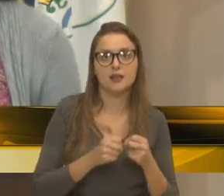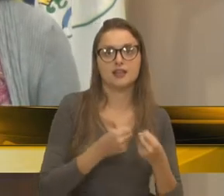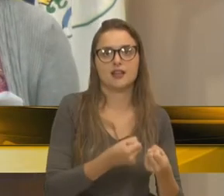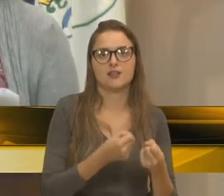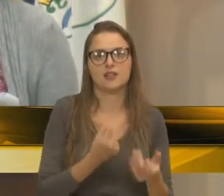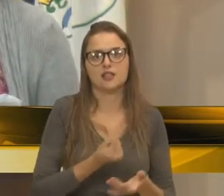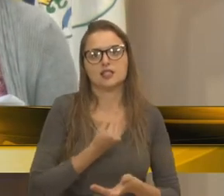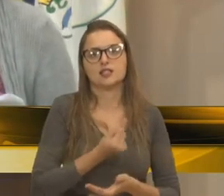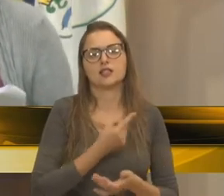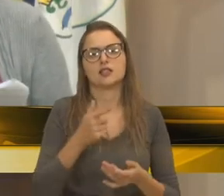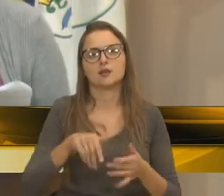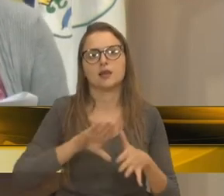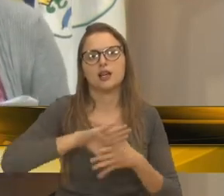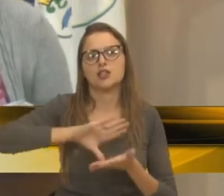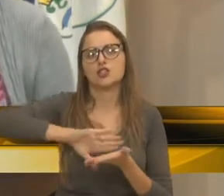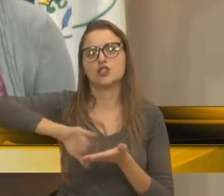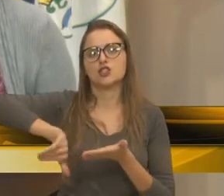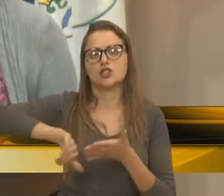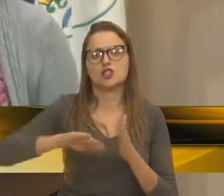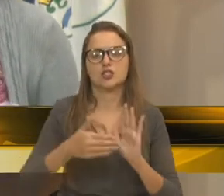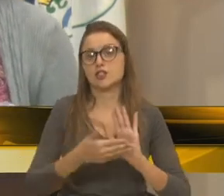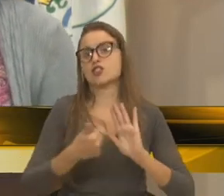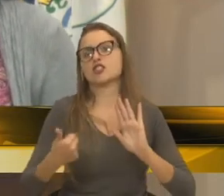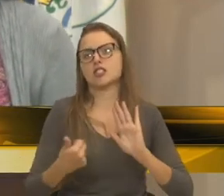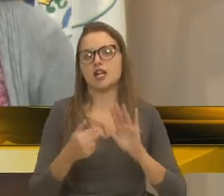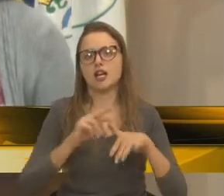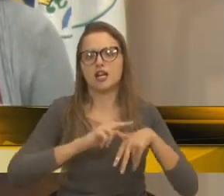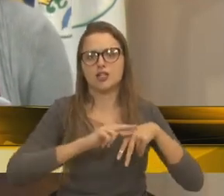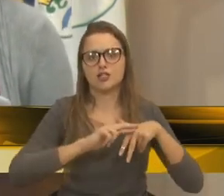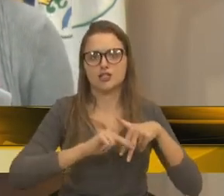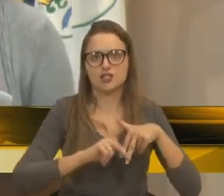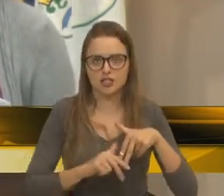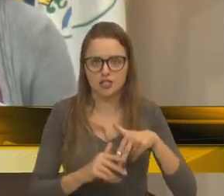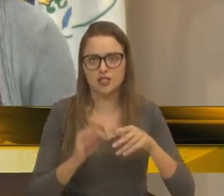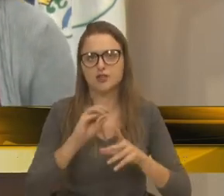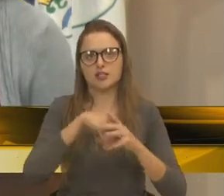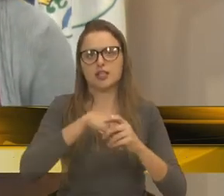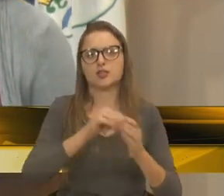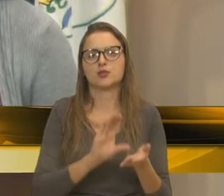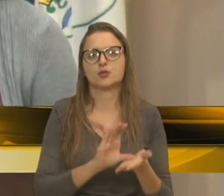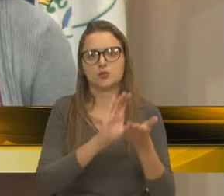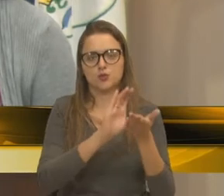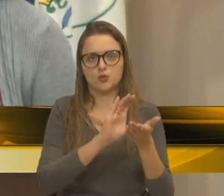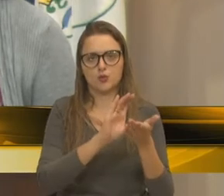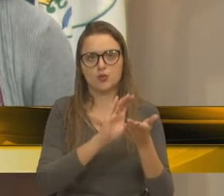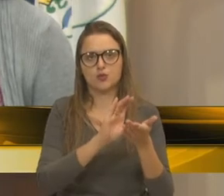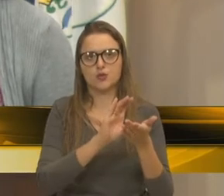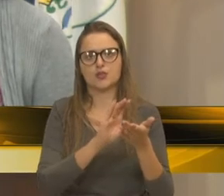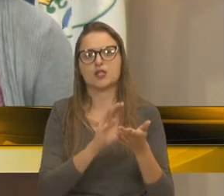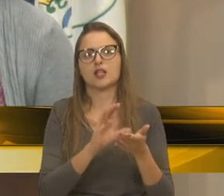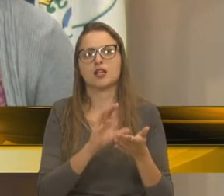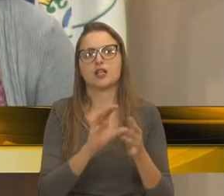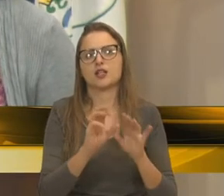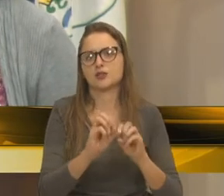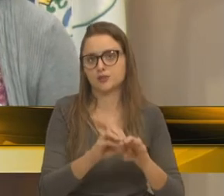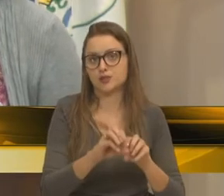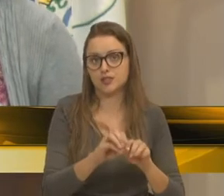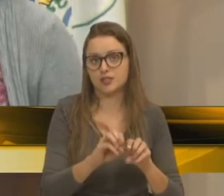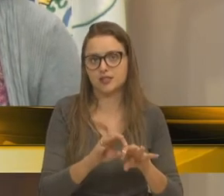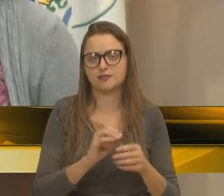agora que se tire gênero nas escolas diretamente dentro do Conselho Municipal de Educação.